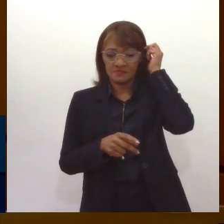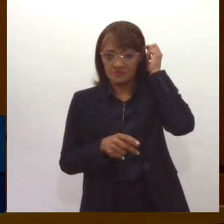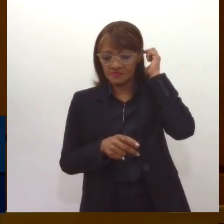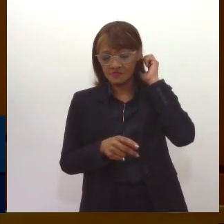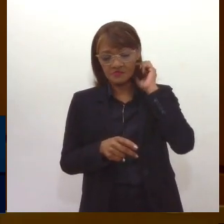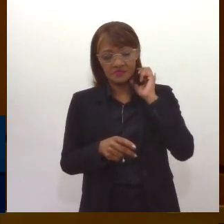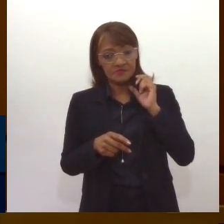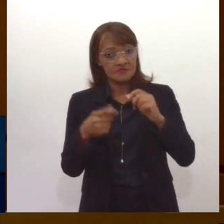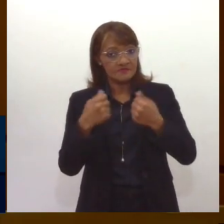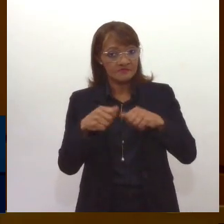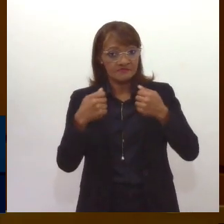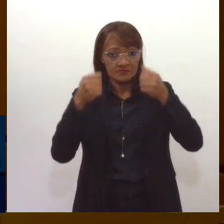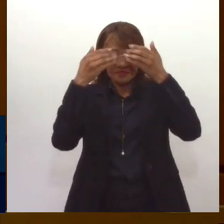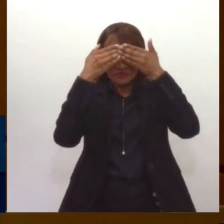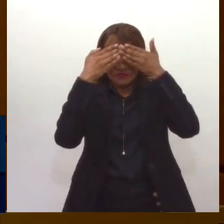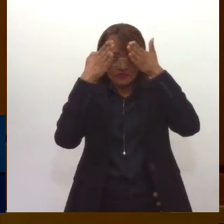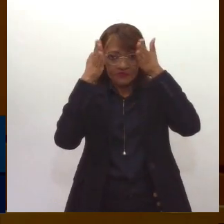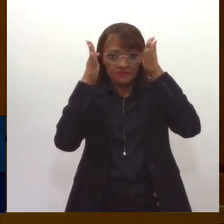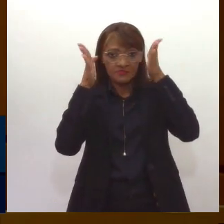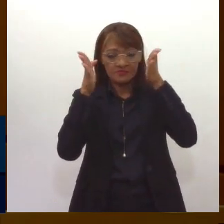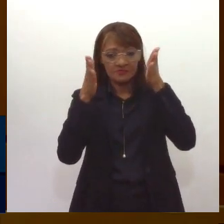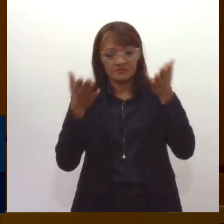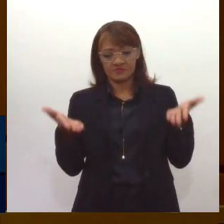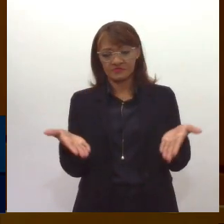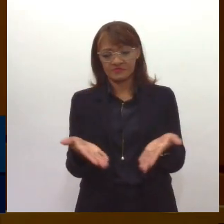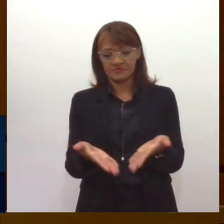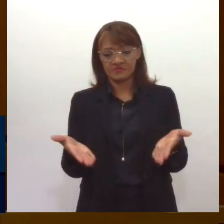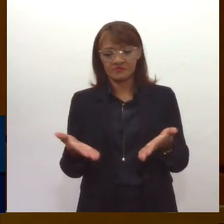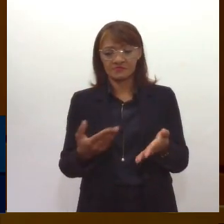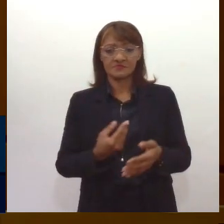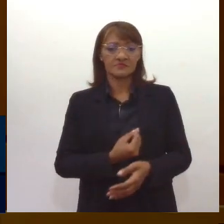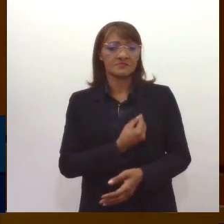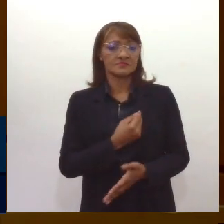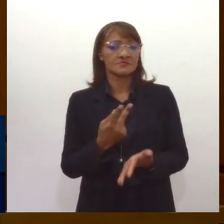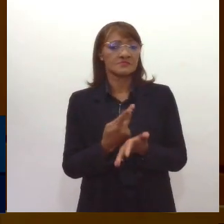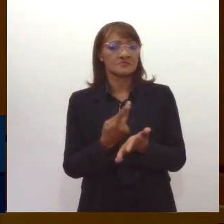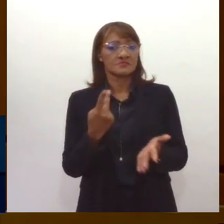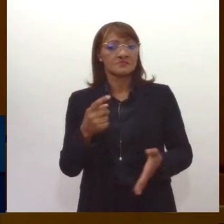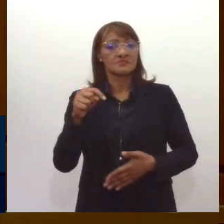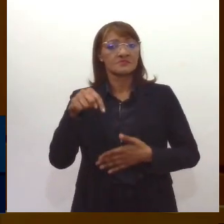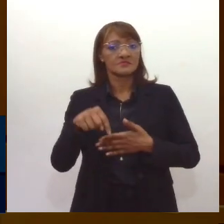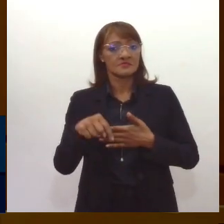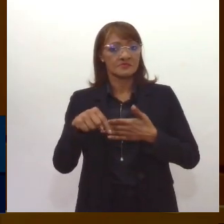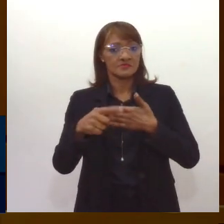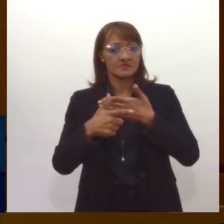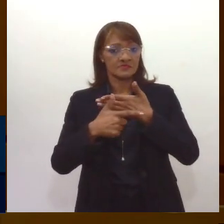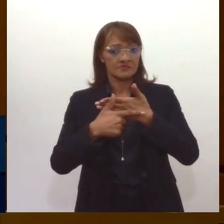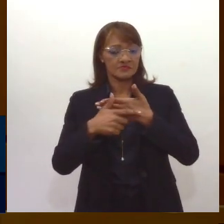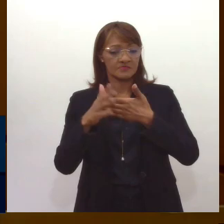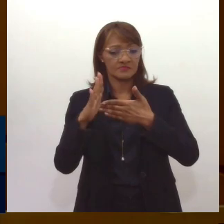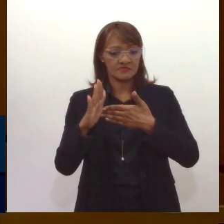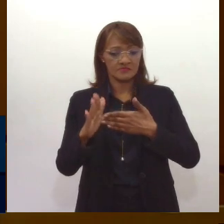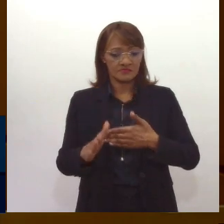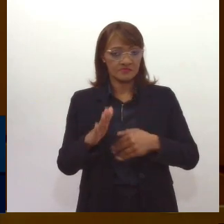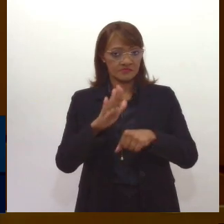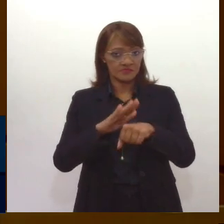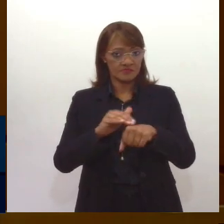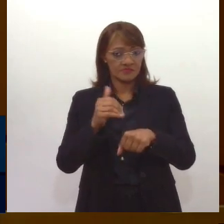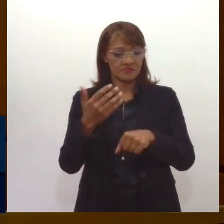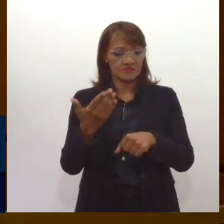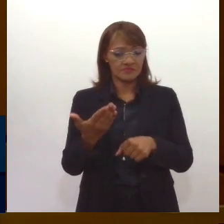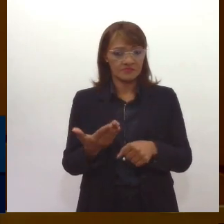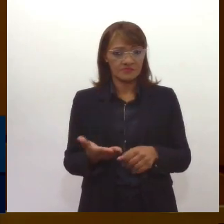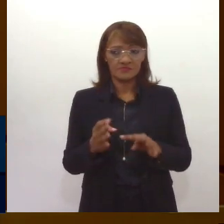triste realidade. E esta casa tem um papel em chamar a responsabilidade do executivo